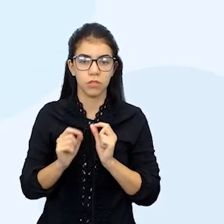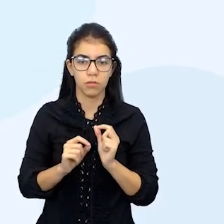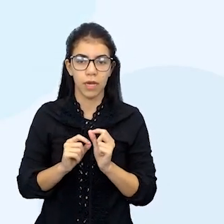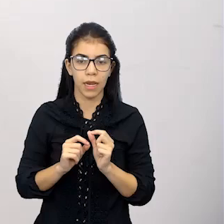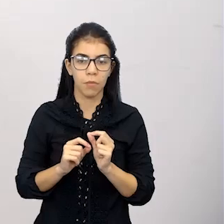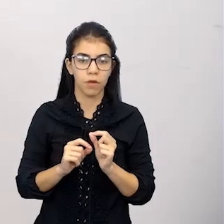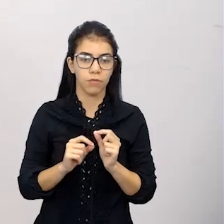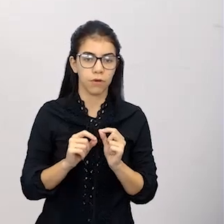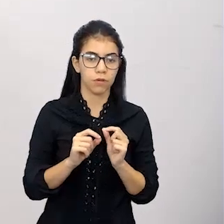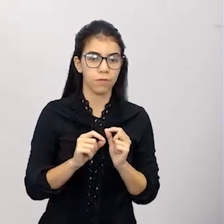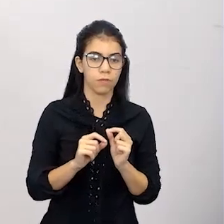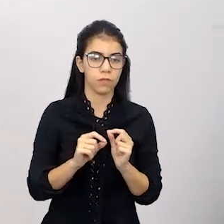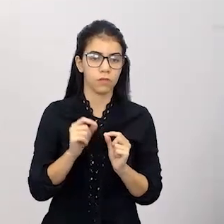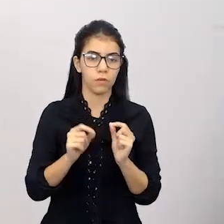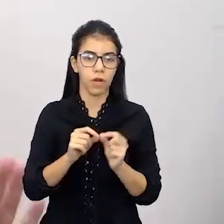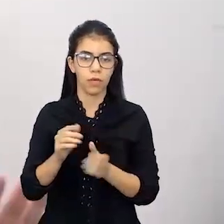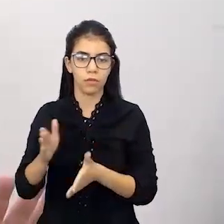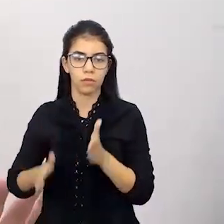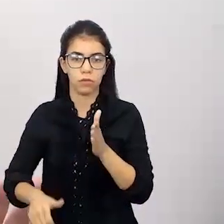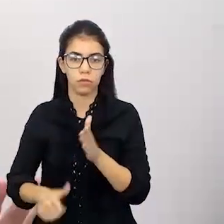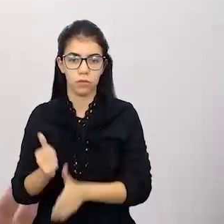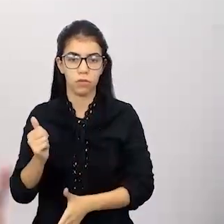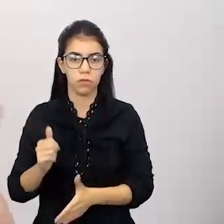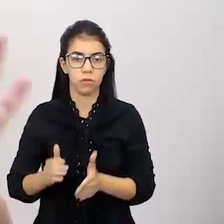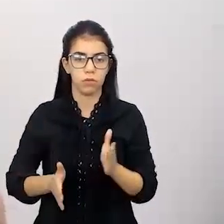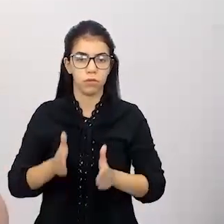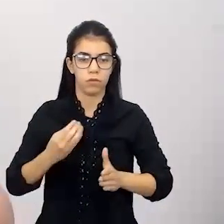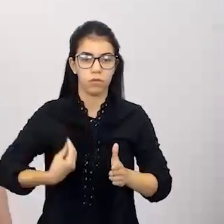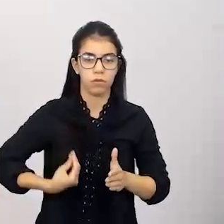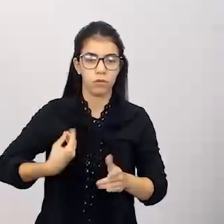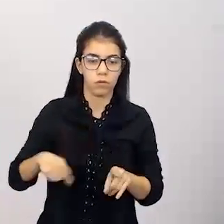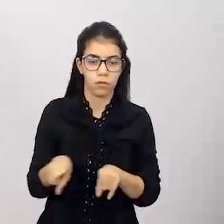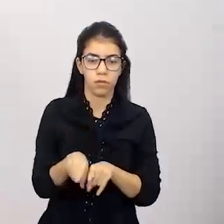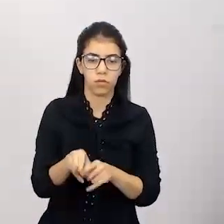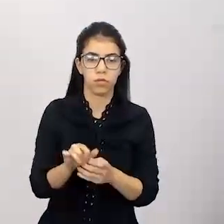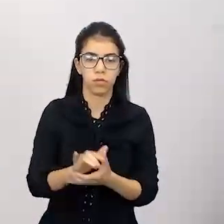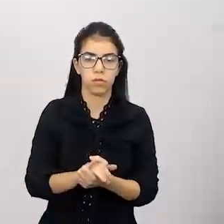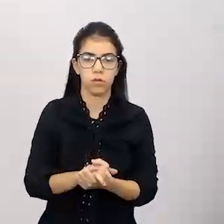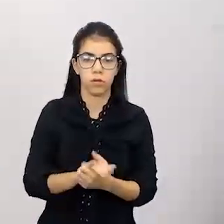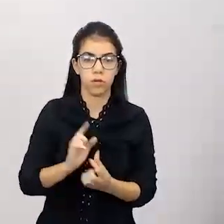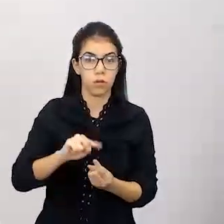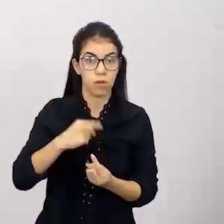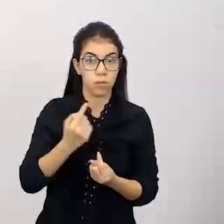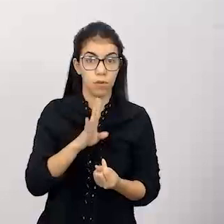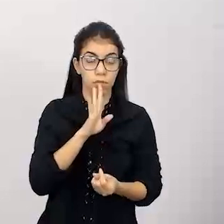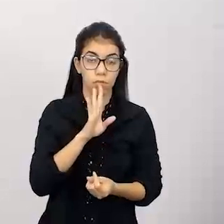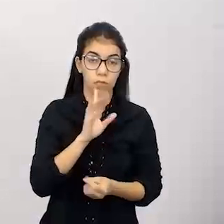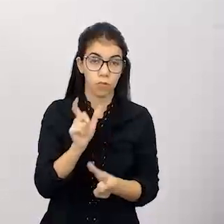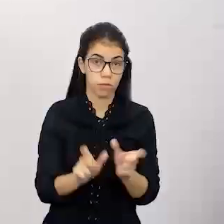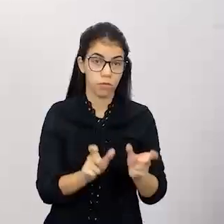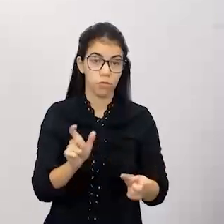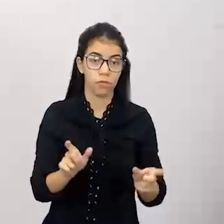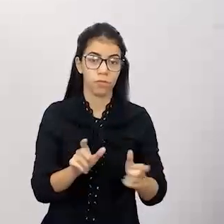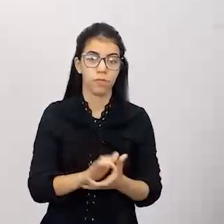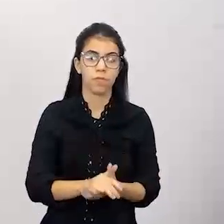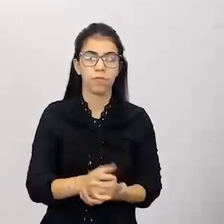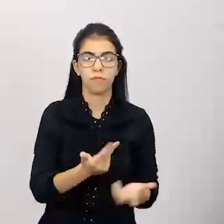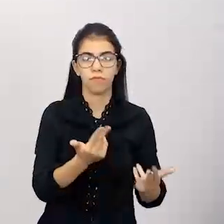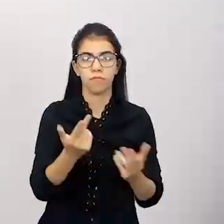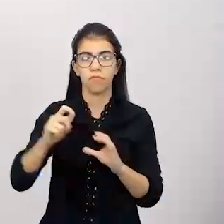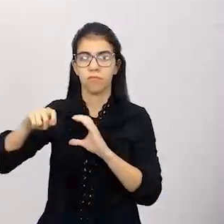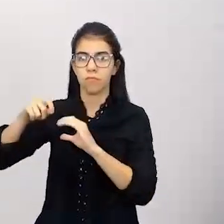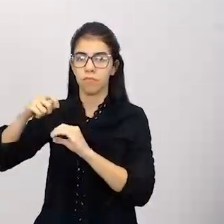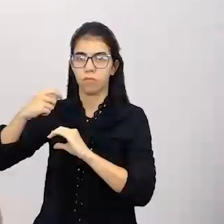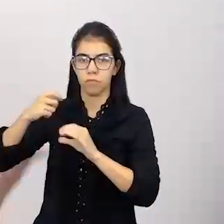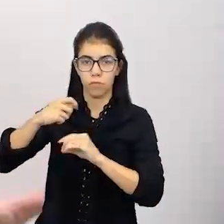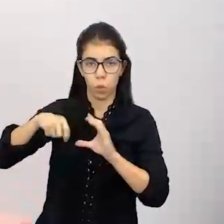vezes, olhar a primeiro momento e tirar, por exemplo, algumas conclusões sem conhecer as pessoas, assim como a gente viu no vídeo, né?